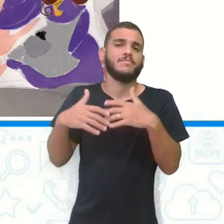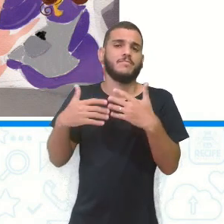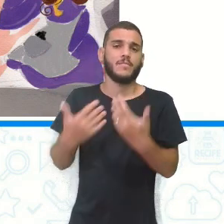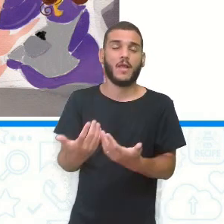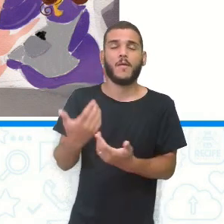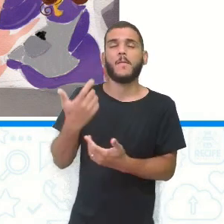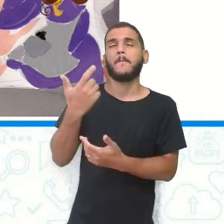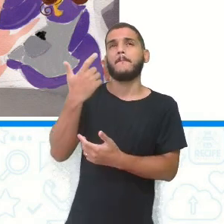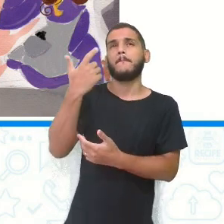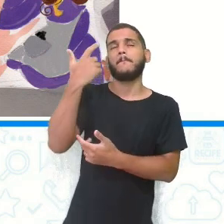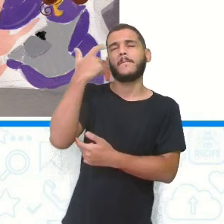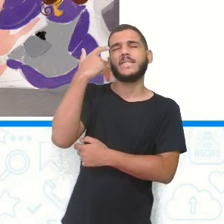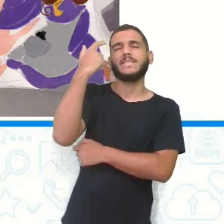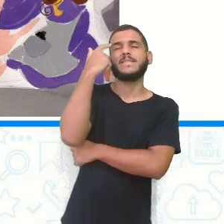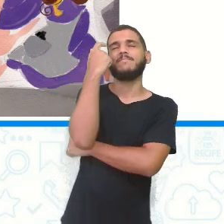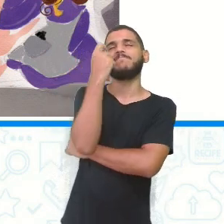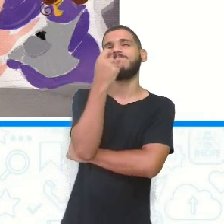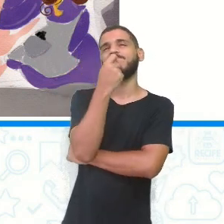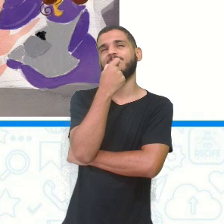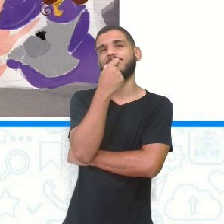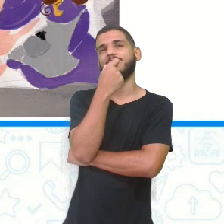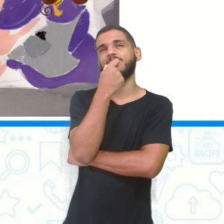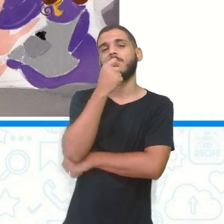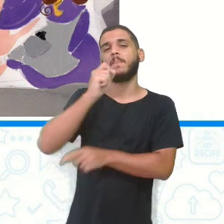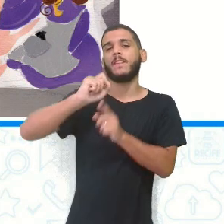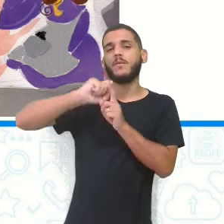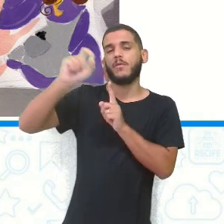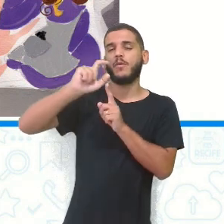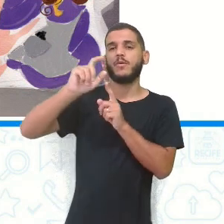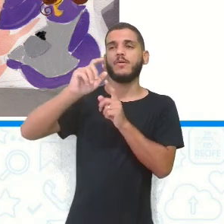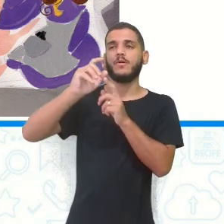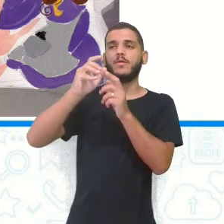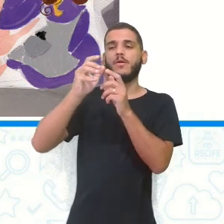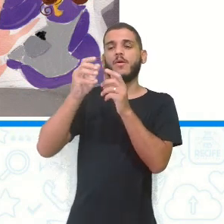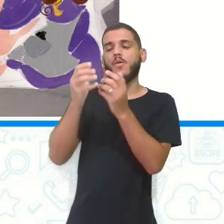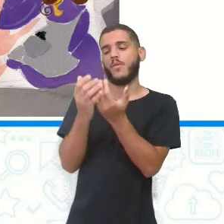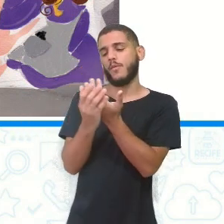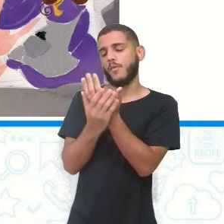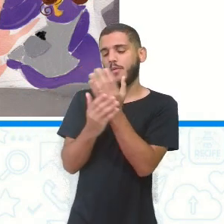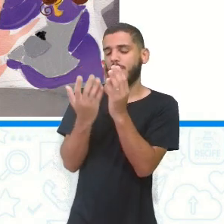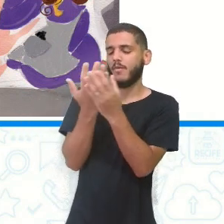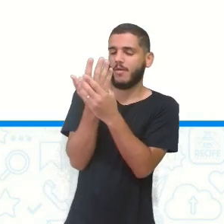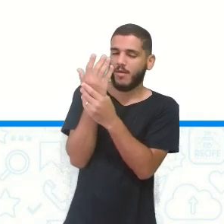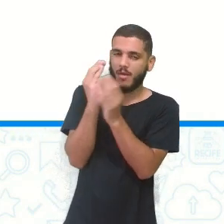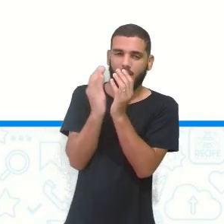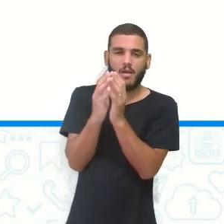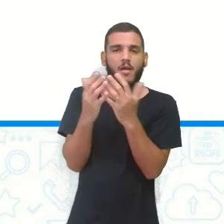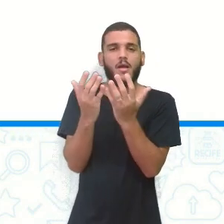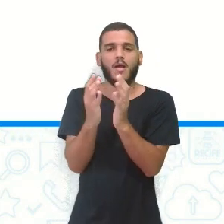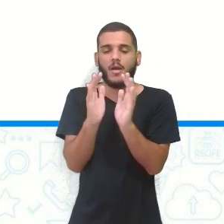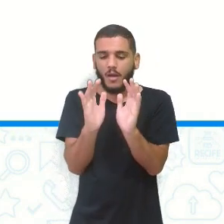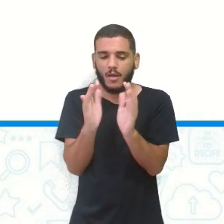Então, sem pensar muito, riscou um fósforo para aquecer as suas mãos.